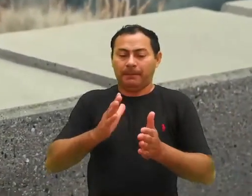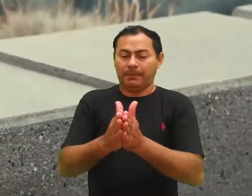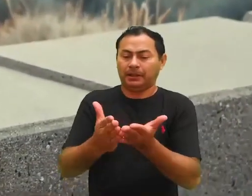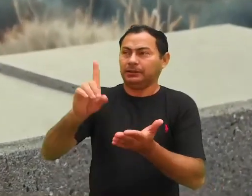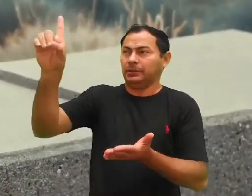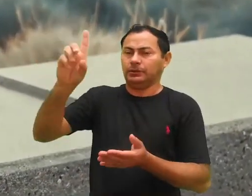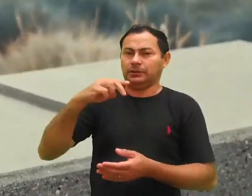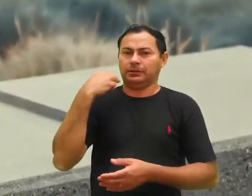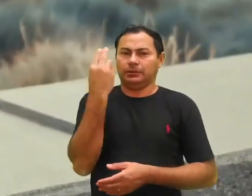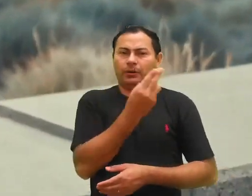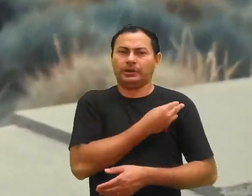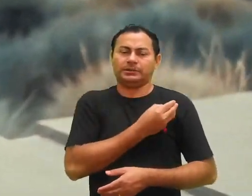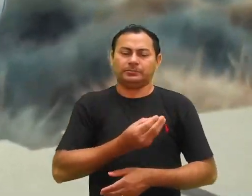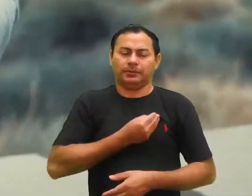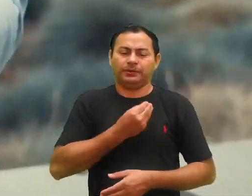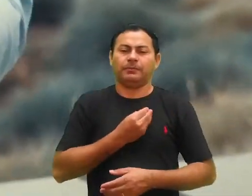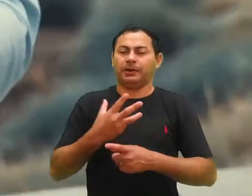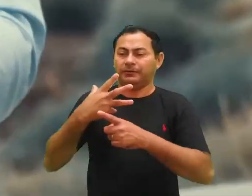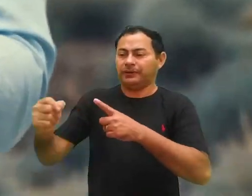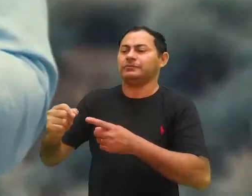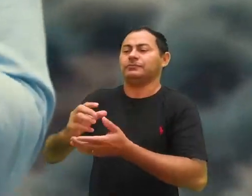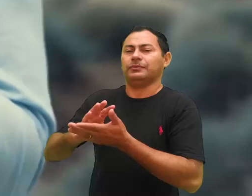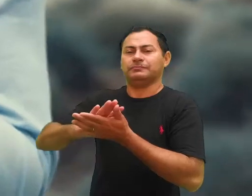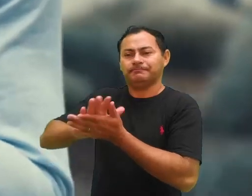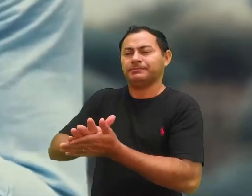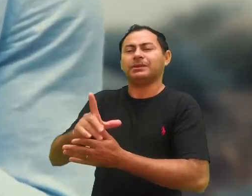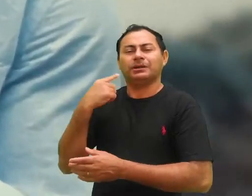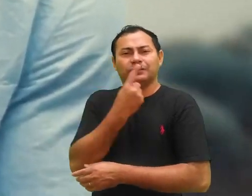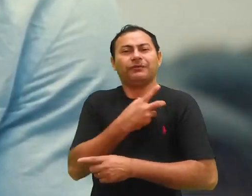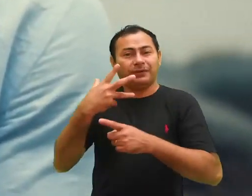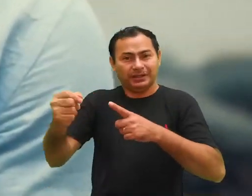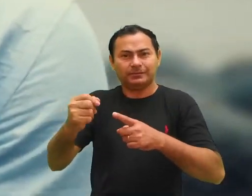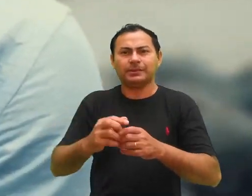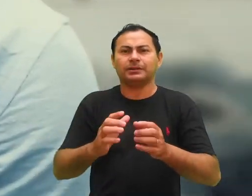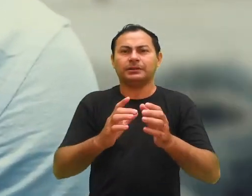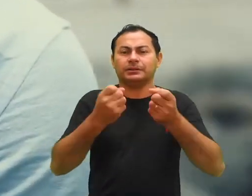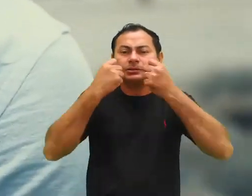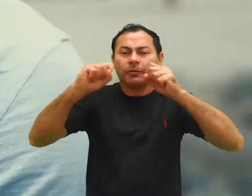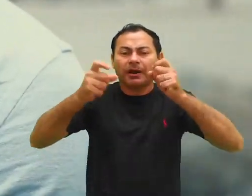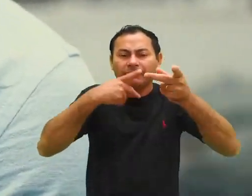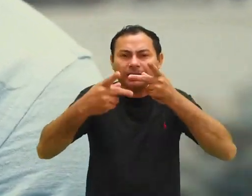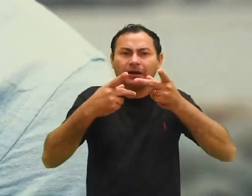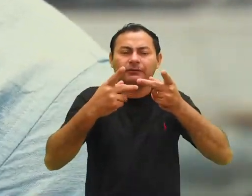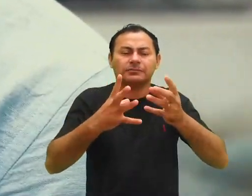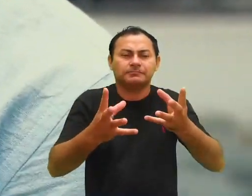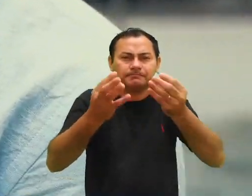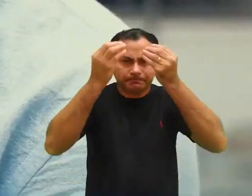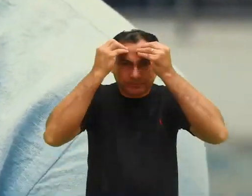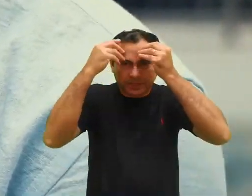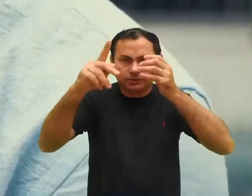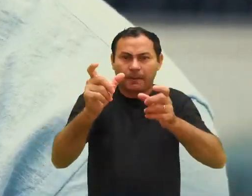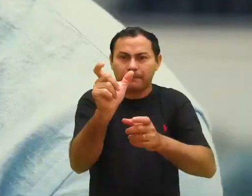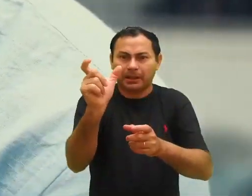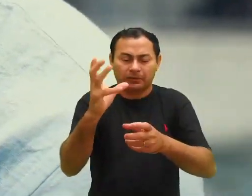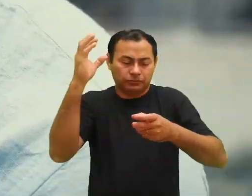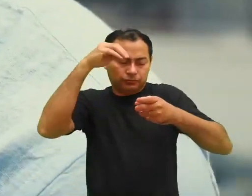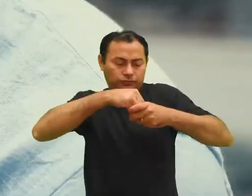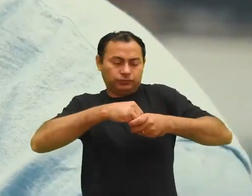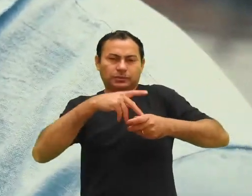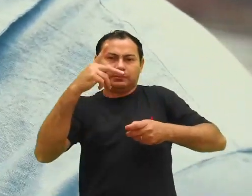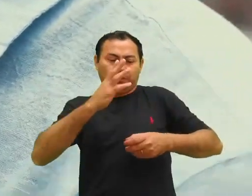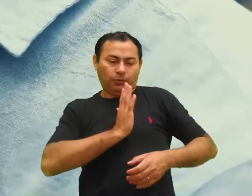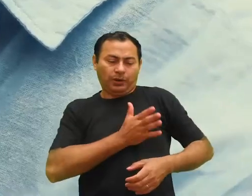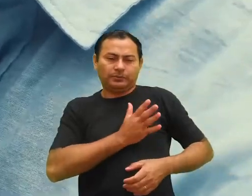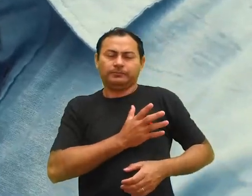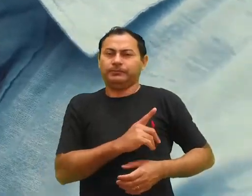Quando temos a palavra de Deus em nós, podemos ser vencedores. O salmista disse, escondi a tua palavra no